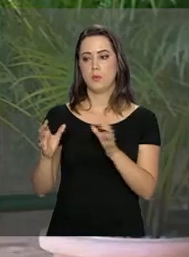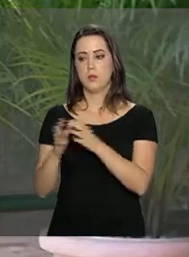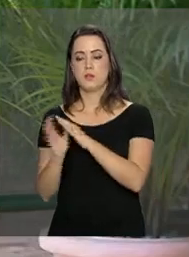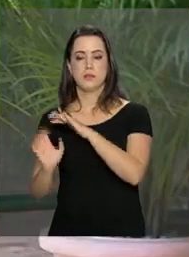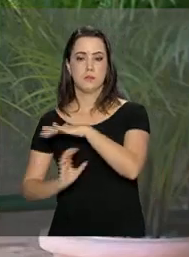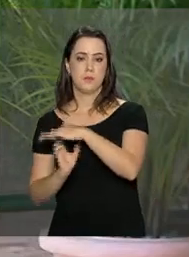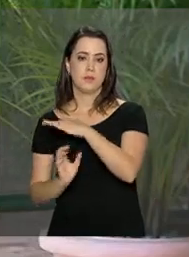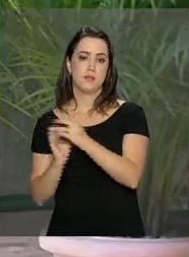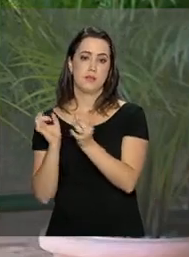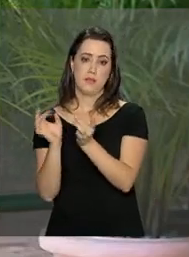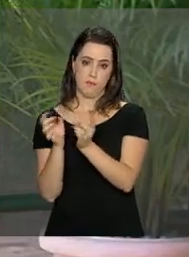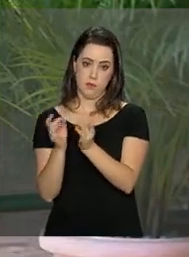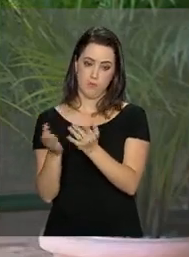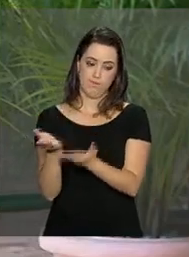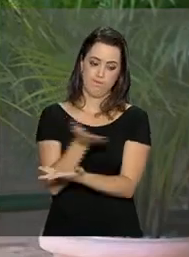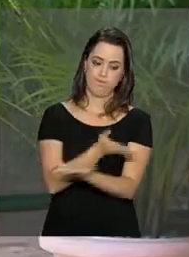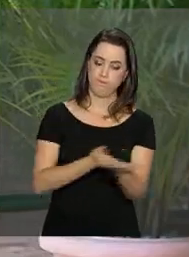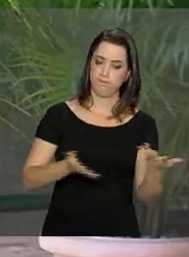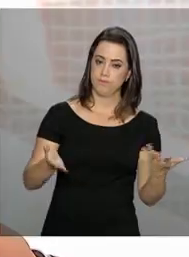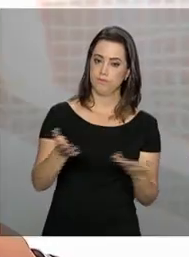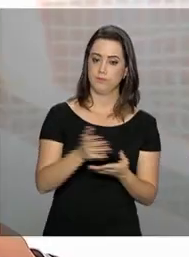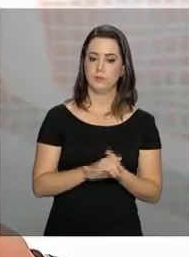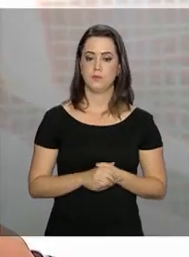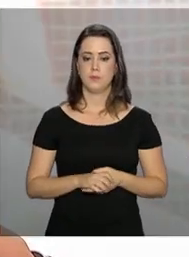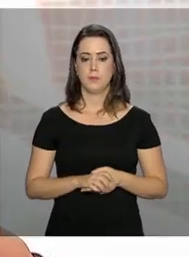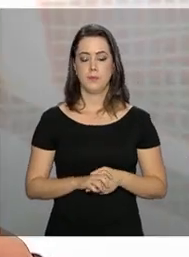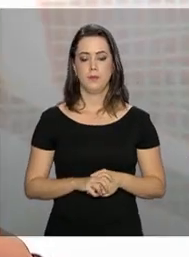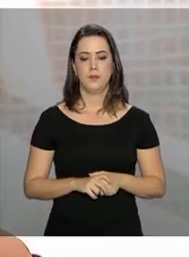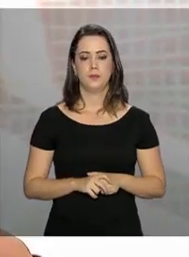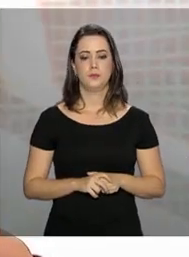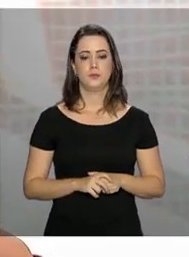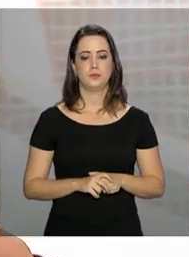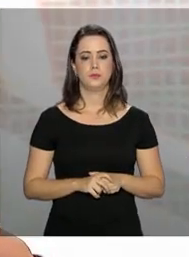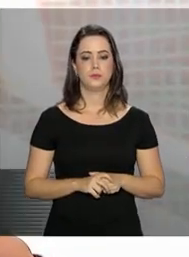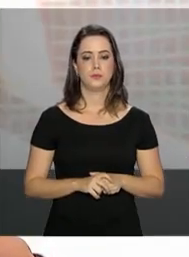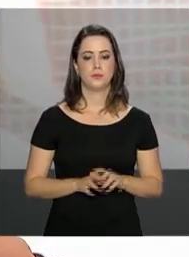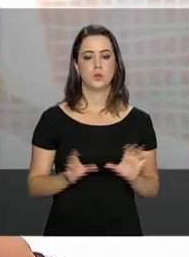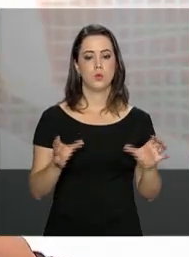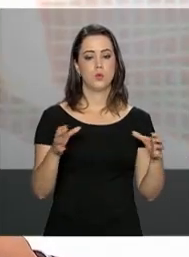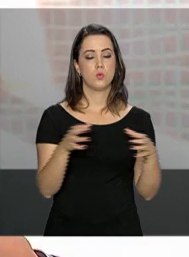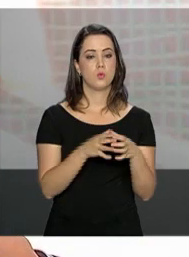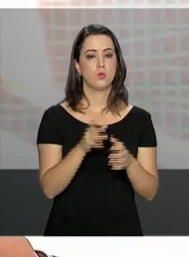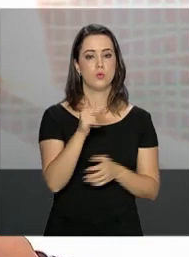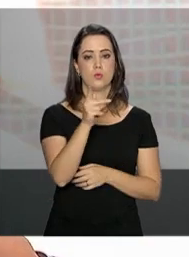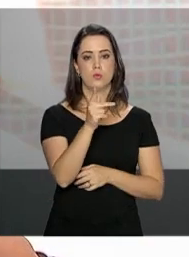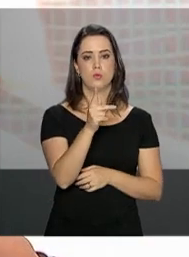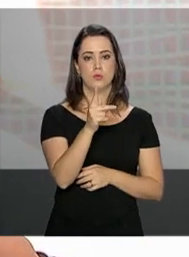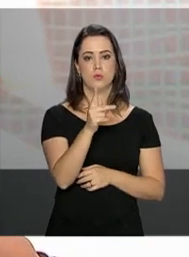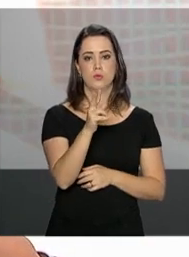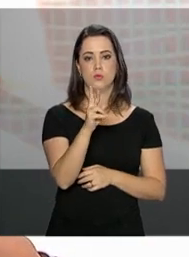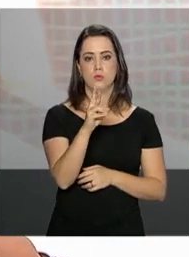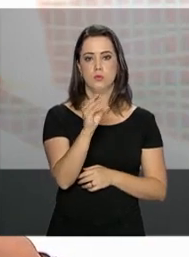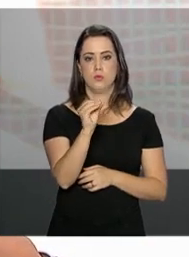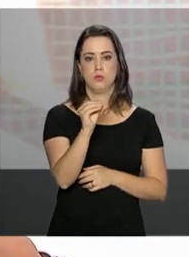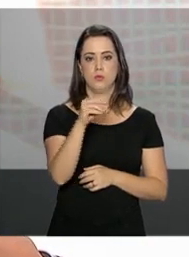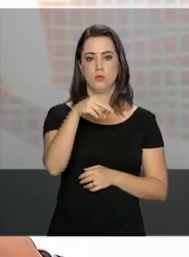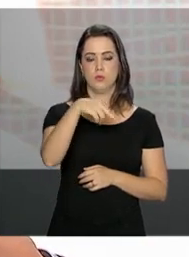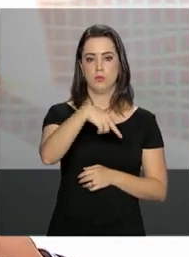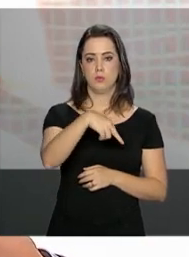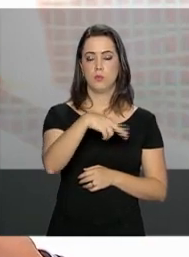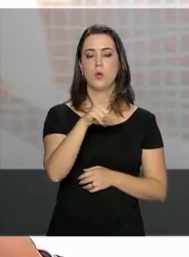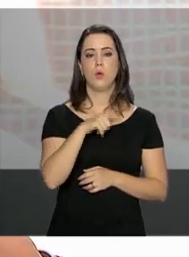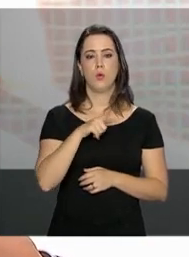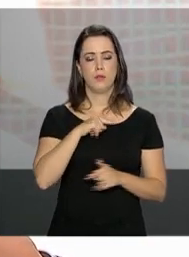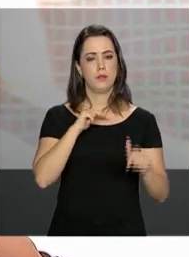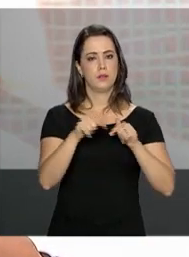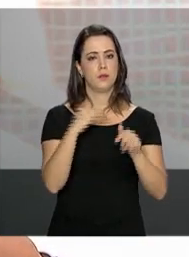fornecedores vamos ouvi-lo os prótons no país inteiro tenham tido uma atuação muito importante